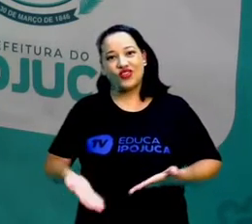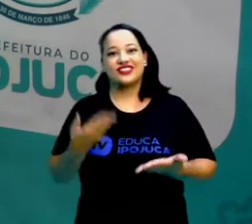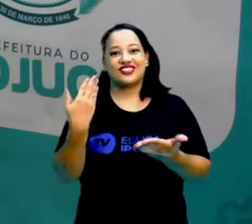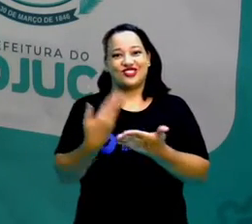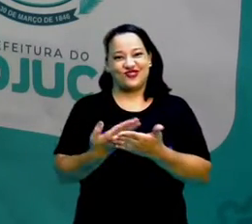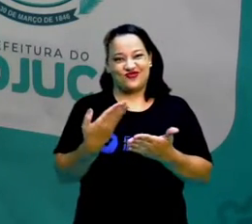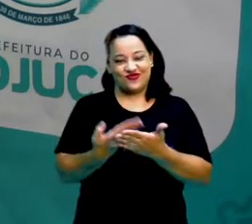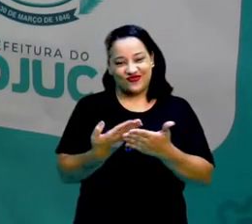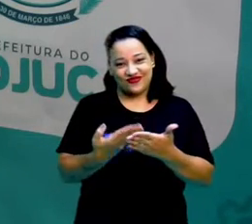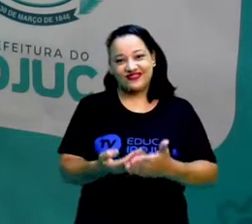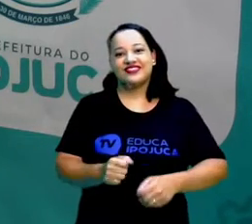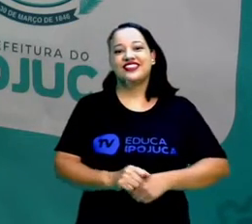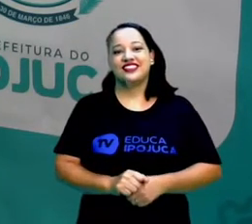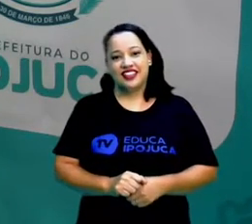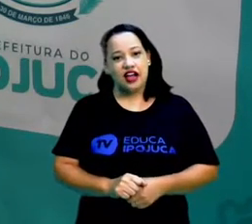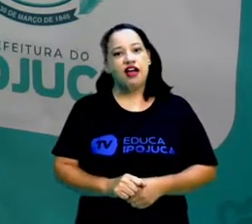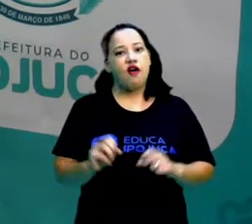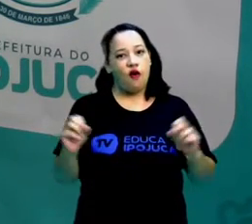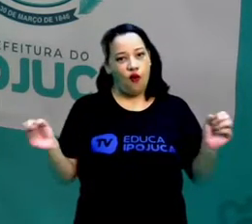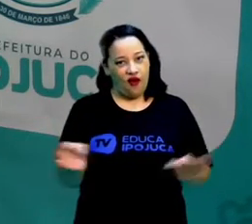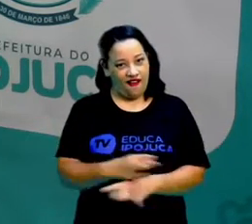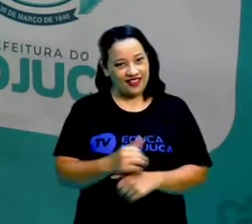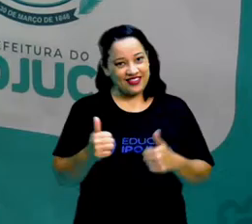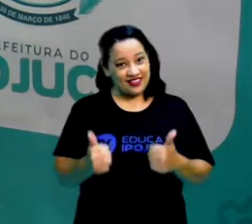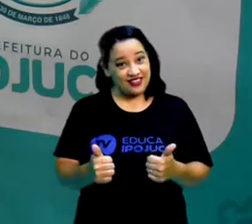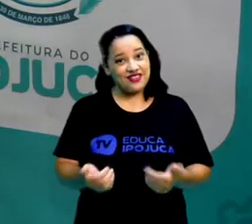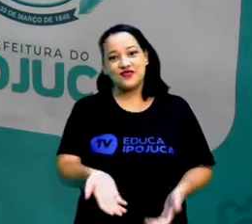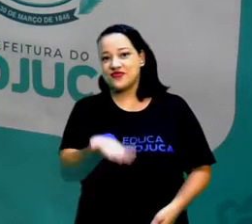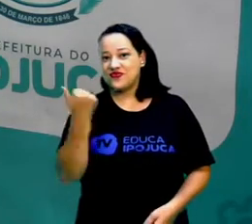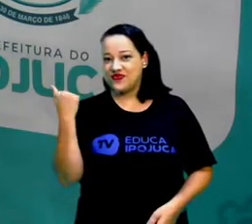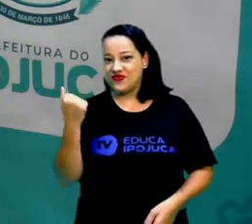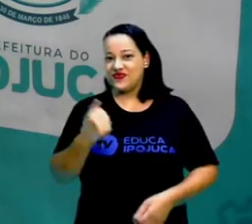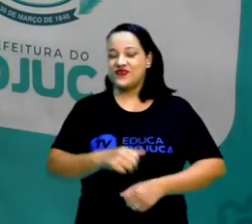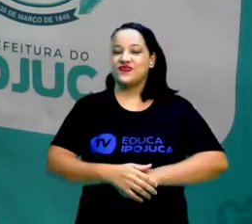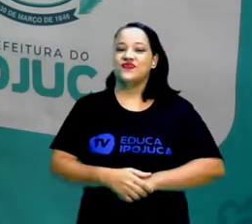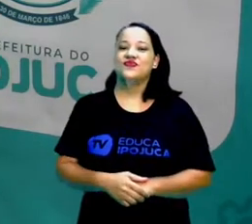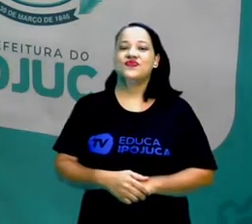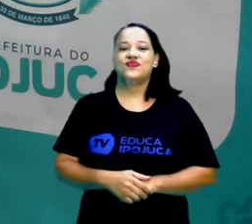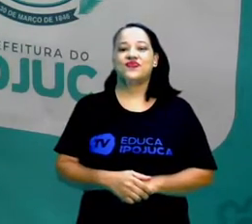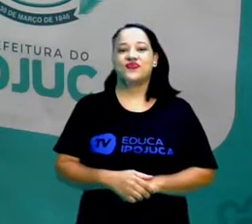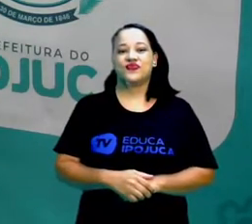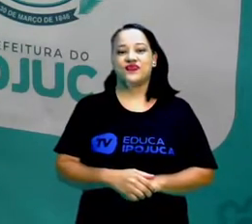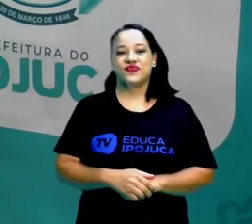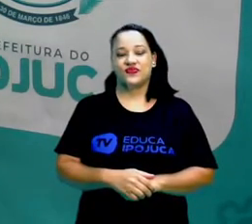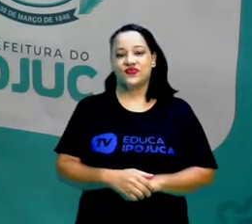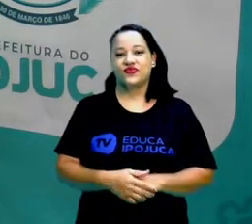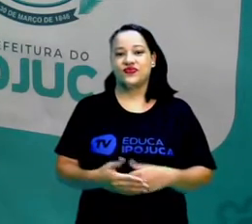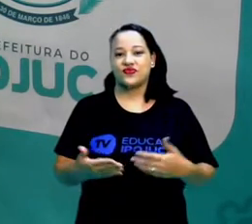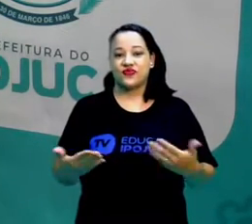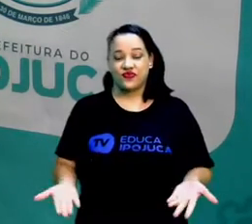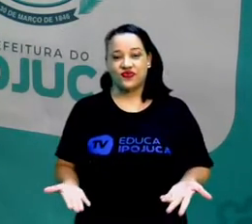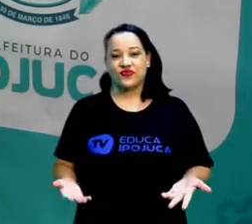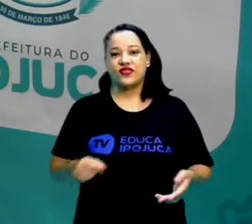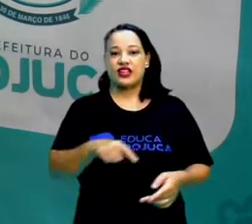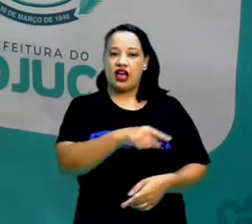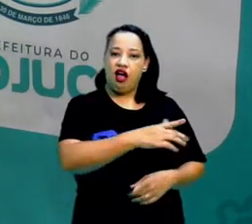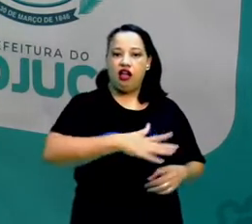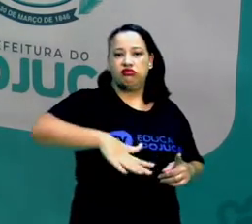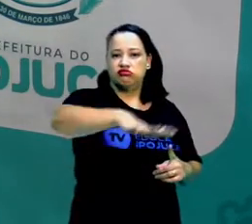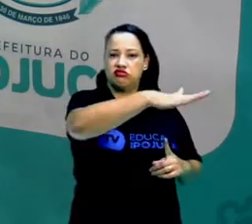estudar na aula de hoje estão prontos para aula vamos lá então vamos lá e a sociedade